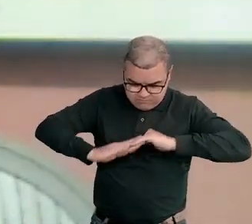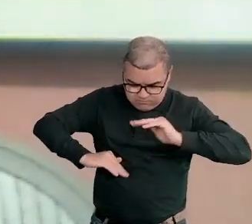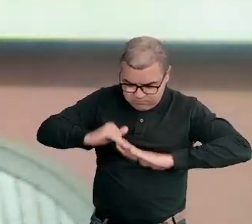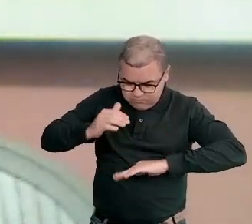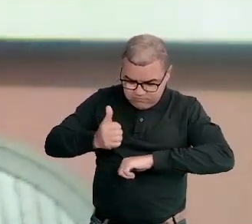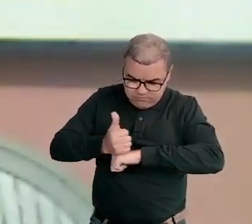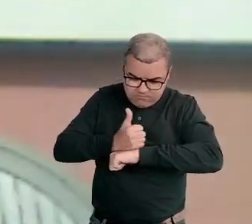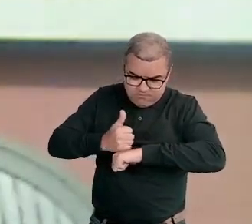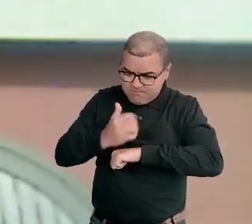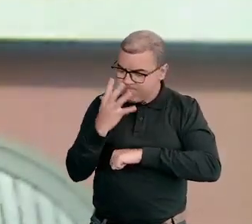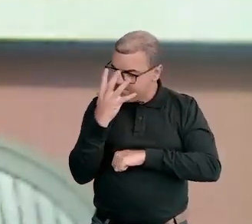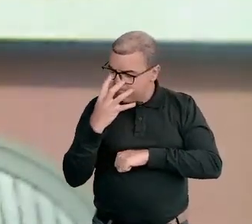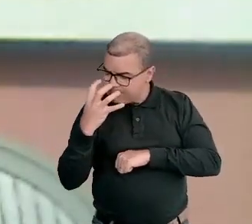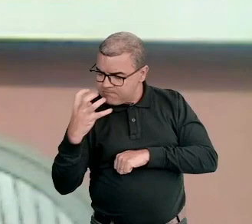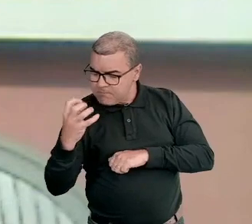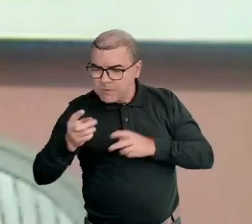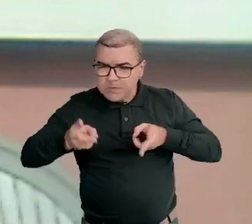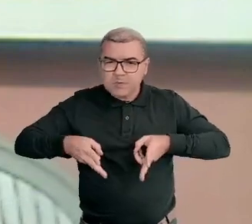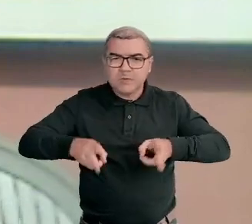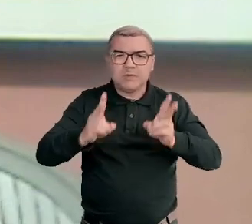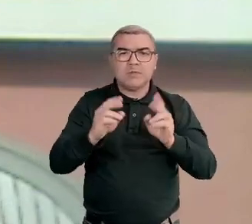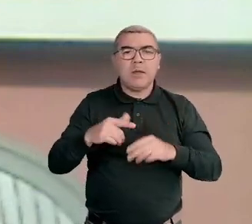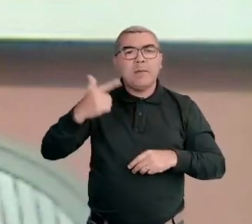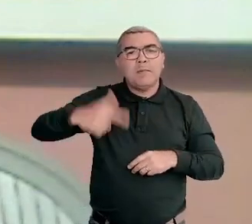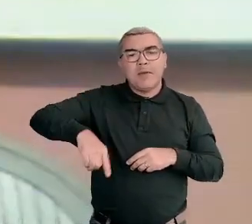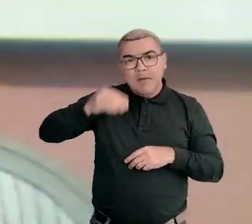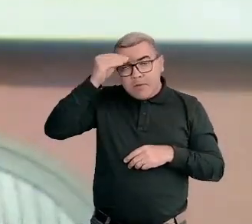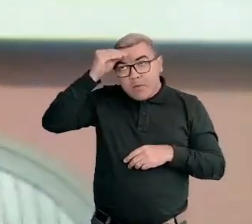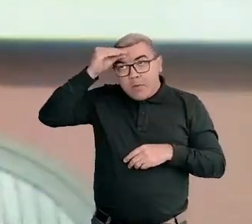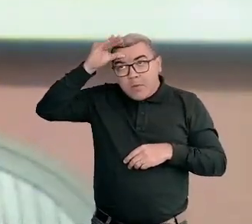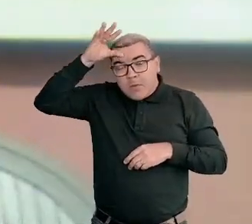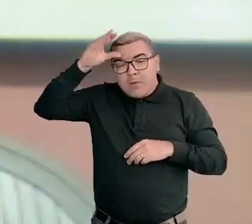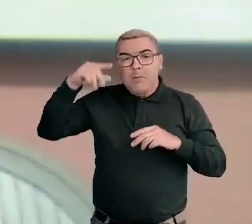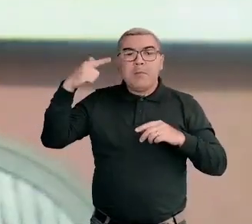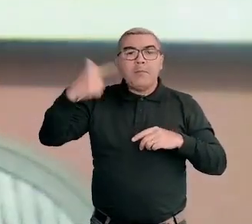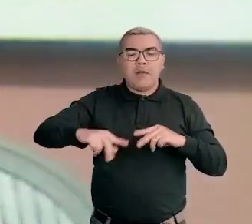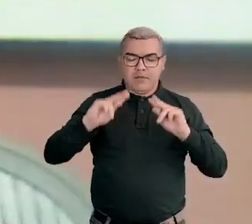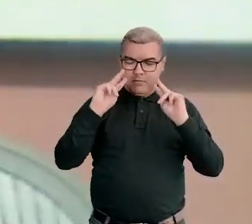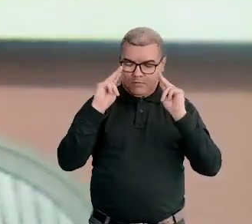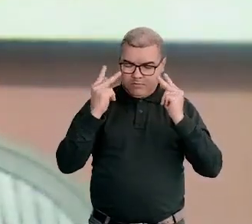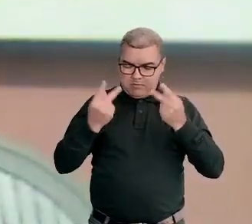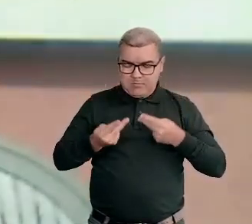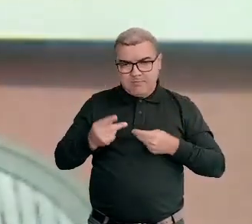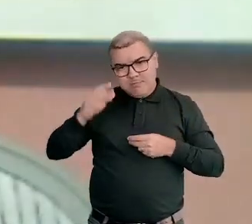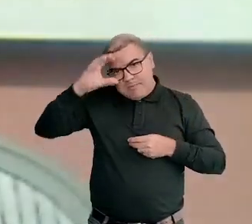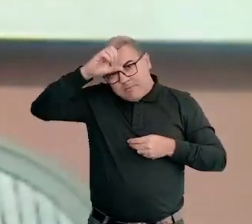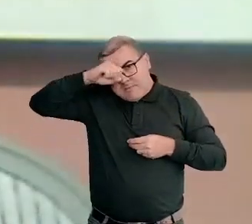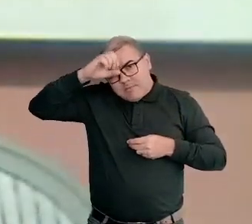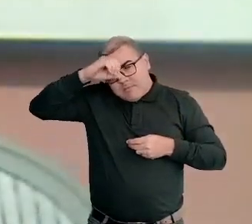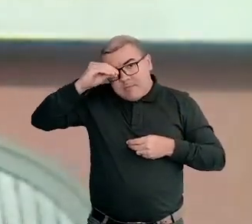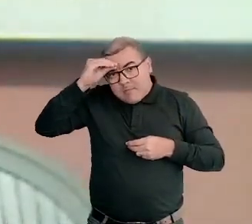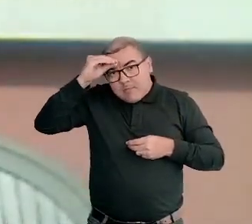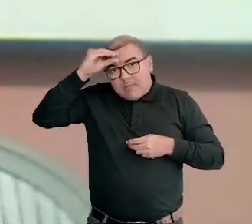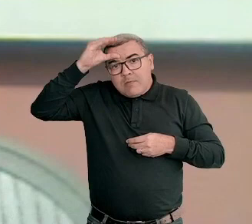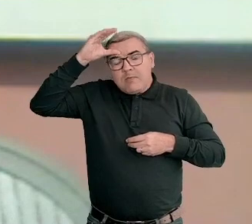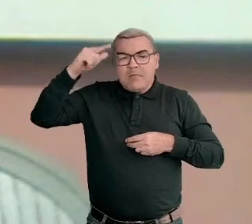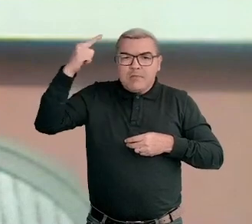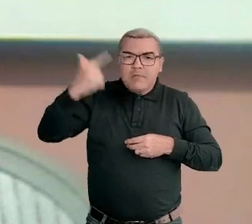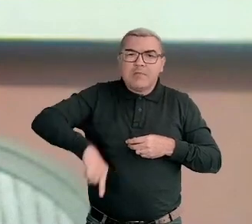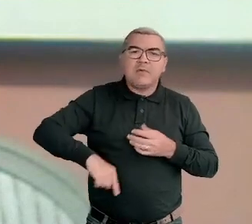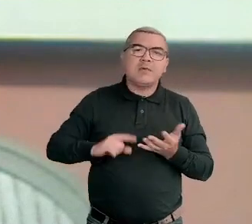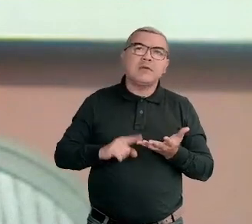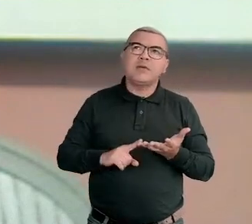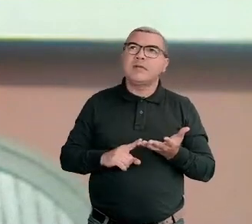ele tem que ter muita competência, ele tem que ter conhecimentos de humanidades, necessariamente, ele tem que